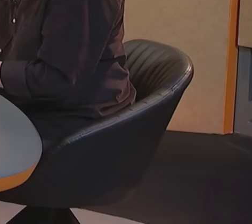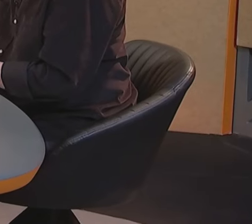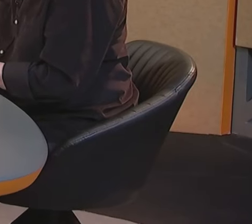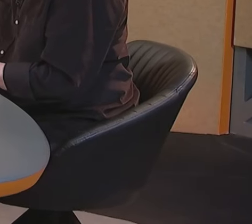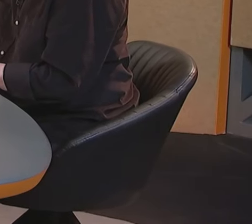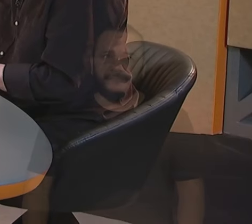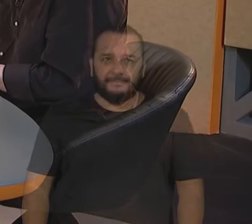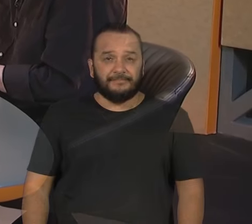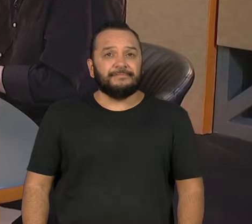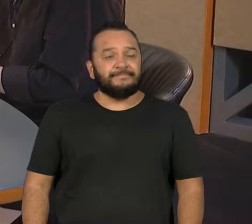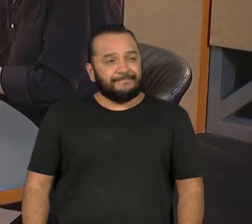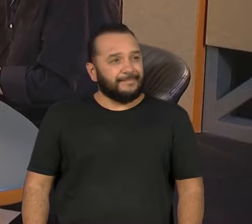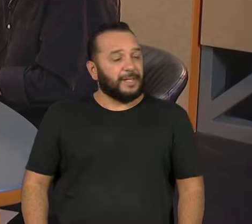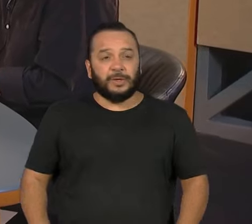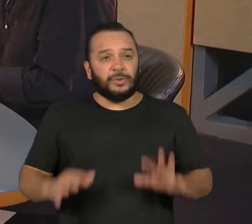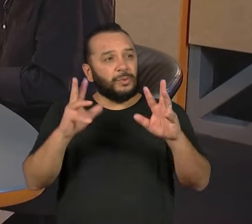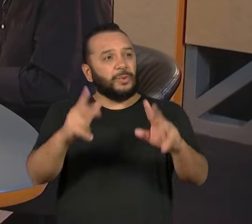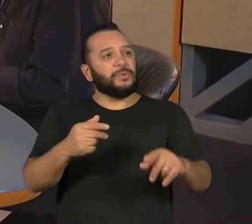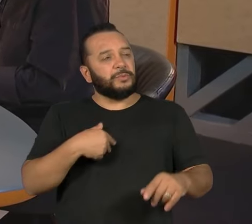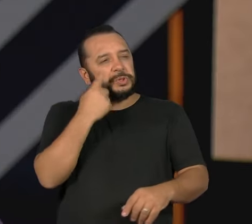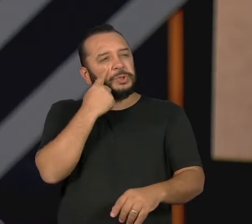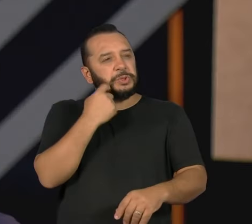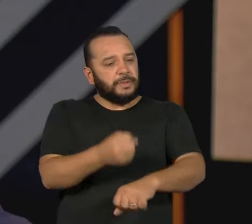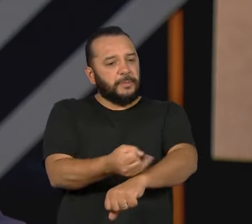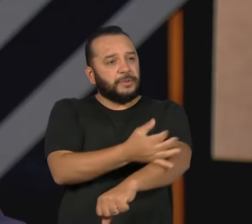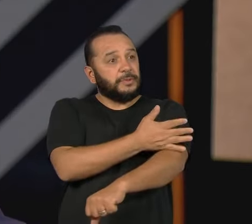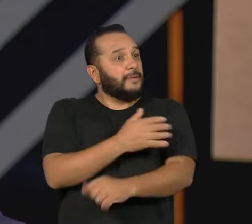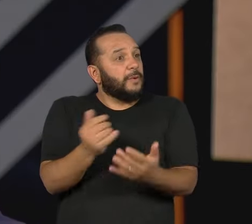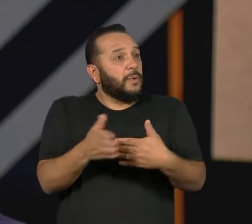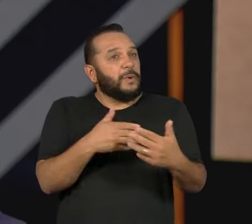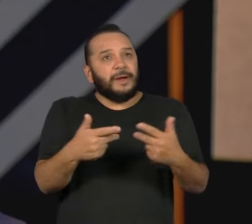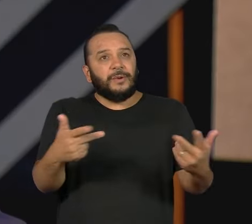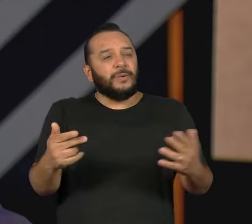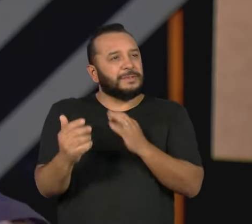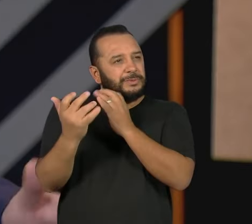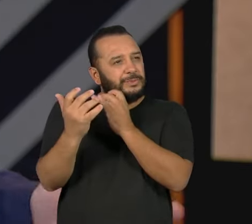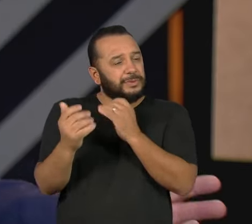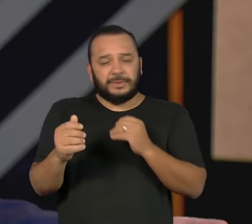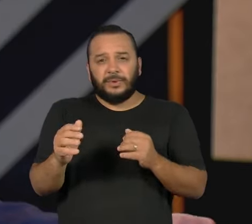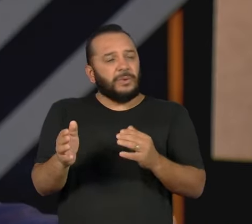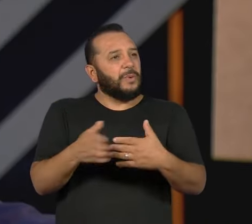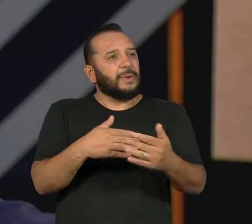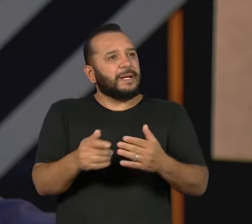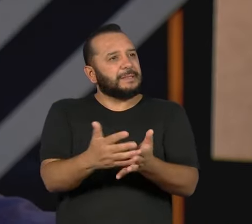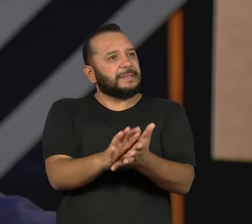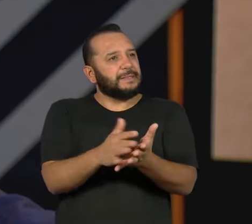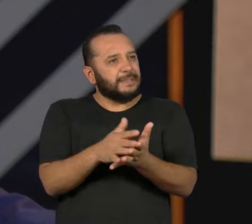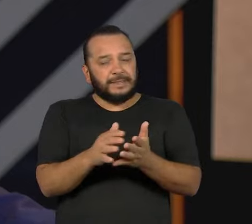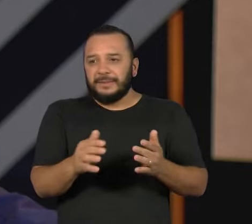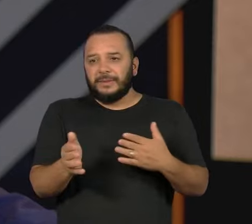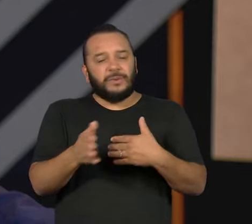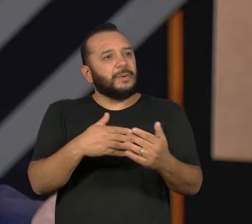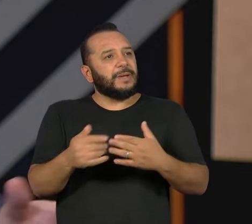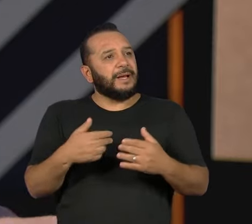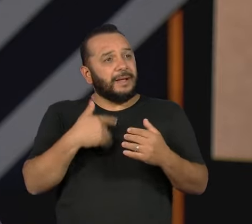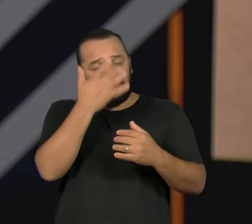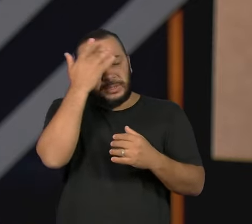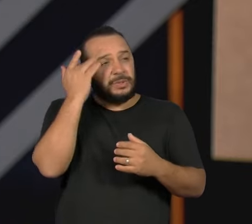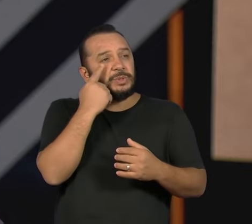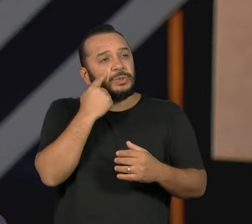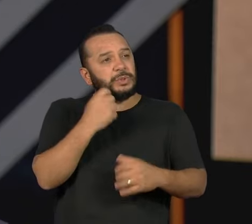E era igual, todo mundo se emocionava, qualquer coisa que eu tocasse, se eu tocasse um choro, se eu tocasse um samba, se eu tocasse uma melodia mais balada